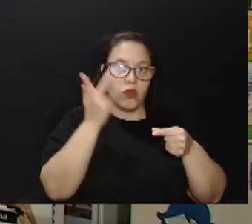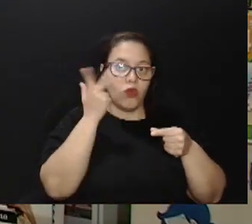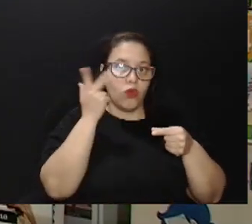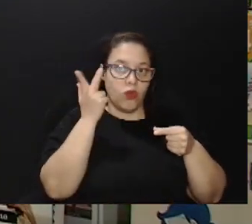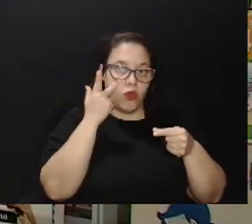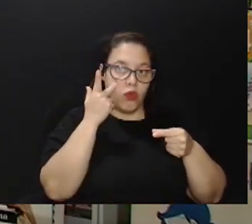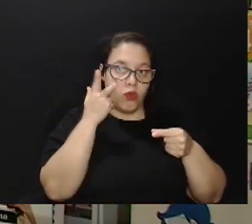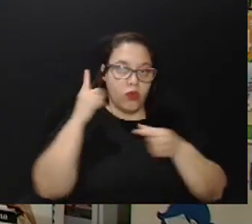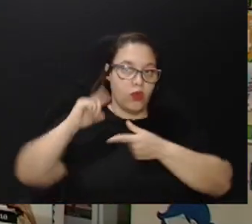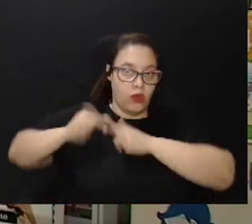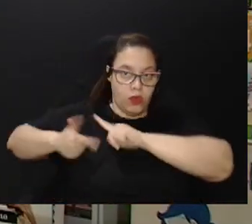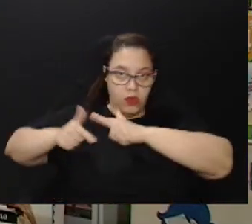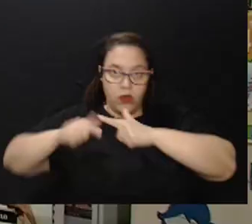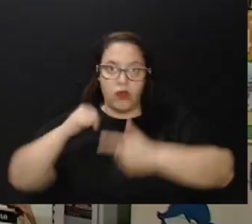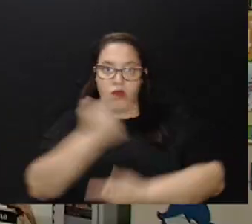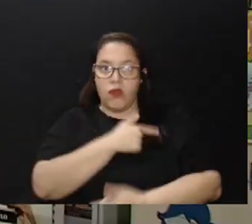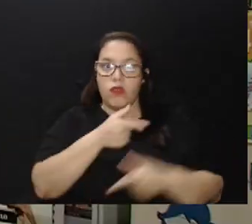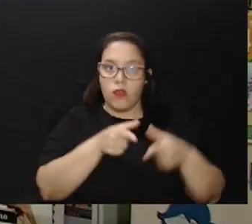nós japoneses,